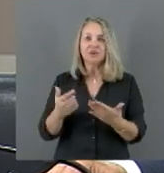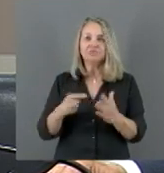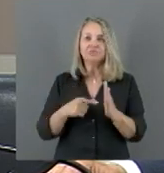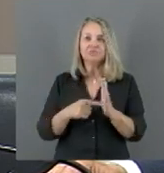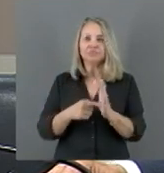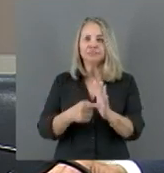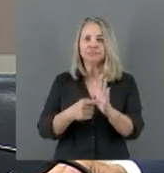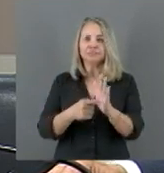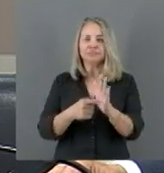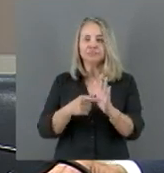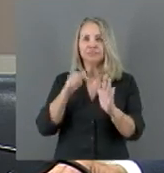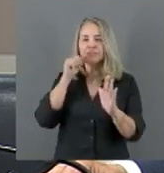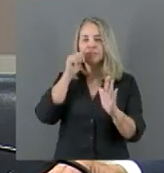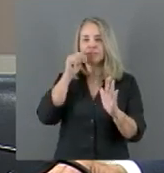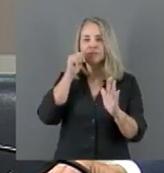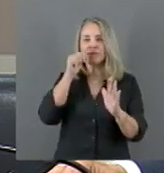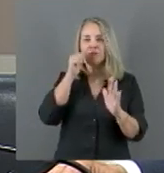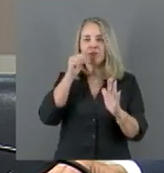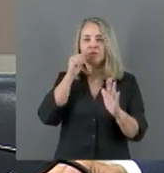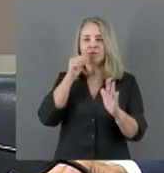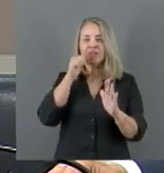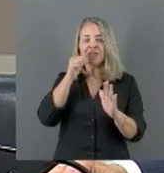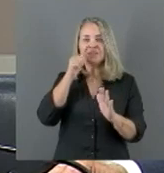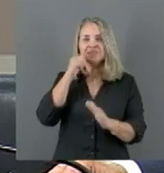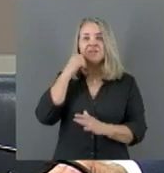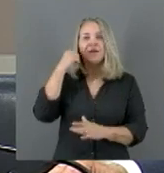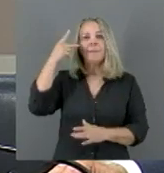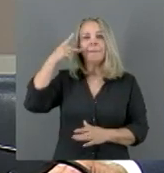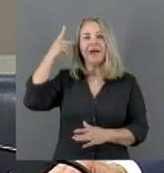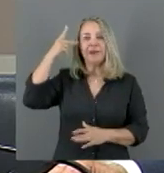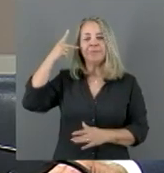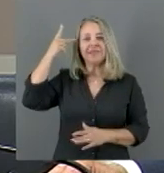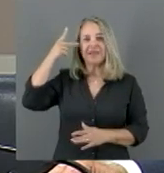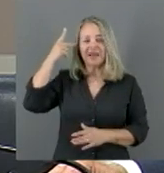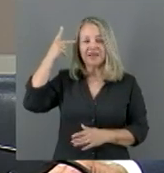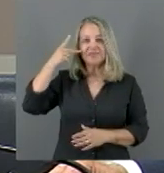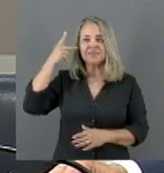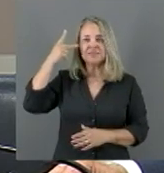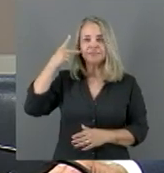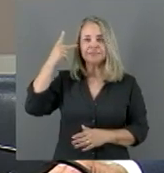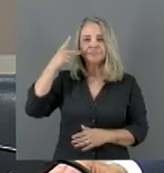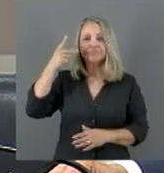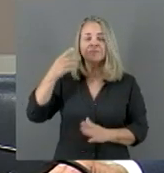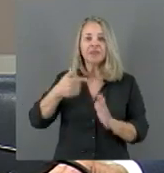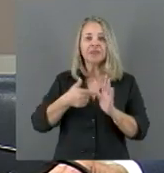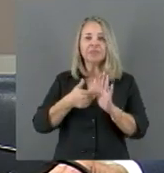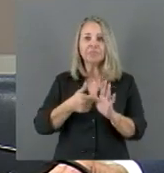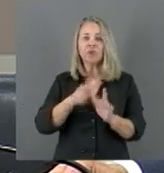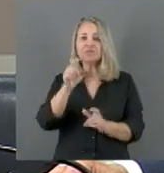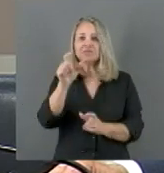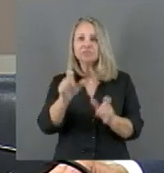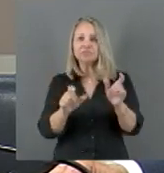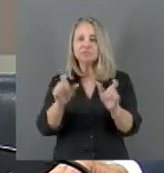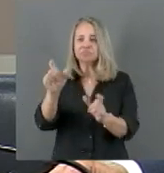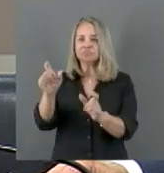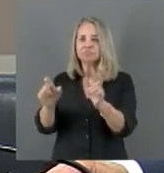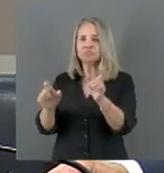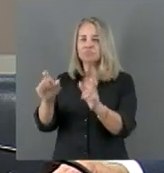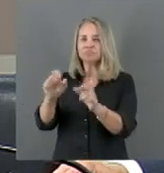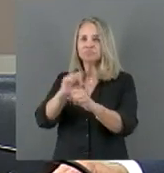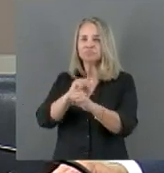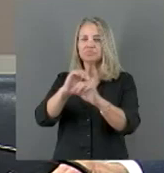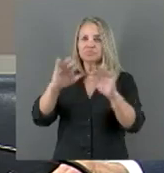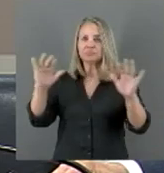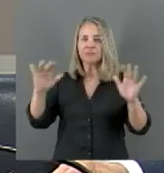a mulheres parlamentares, que caracterizam claramente a